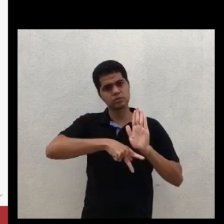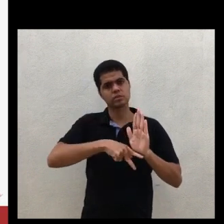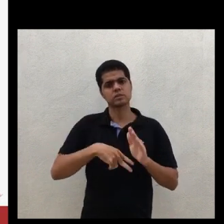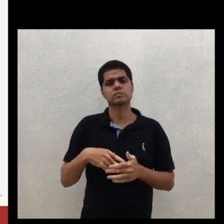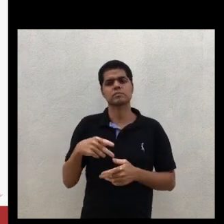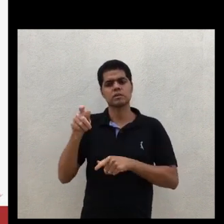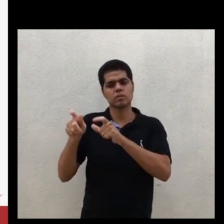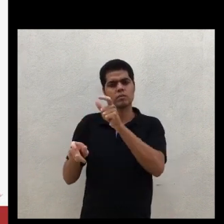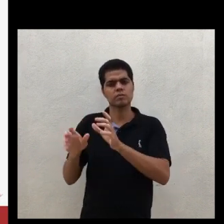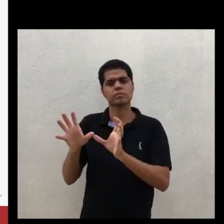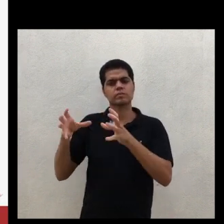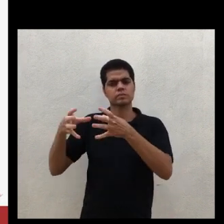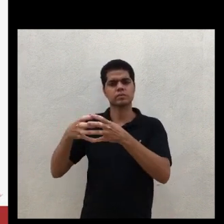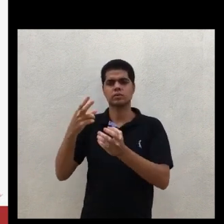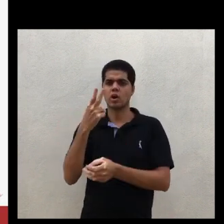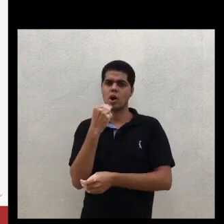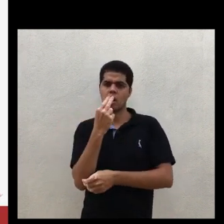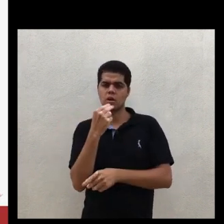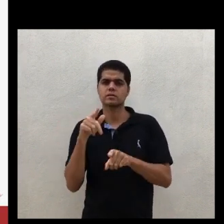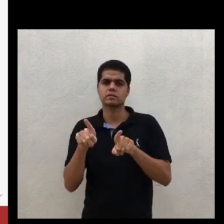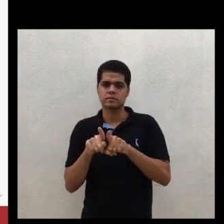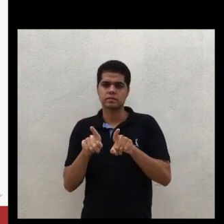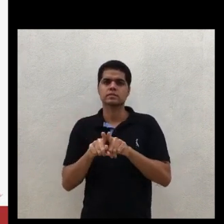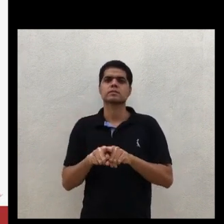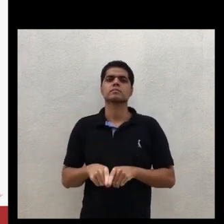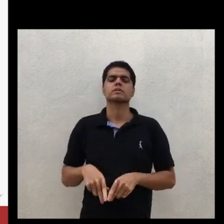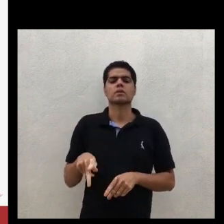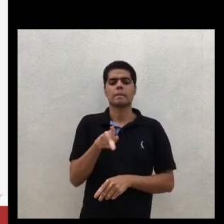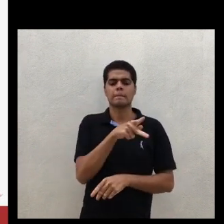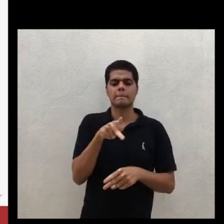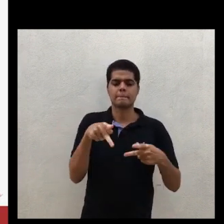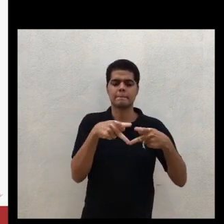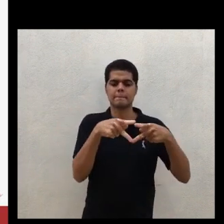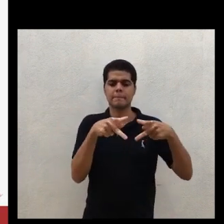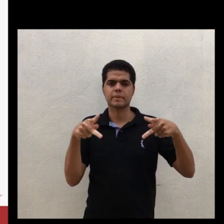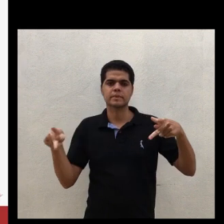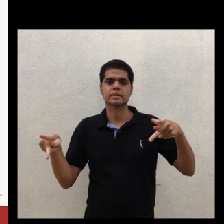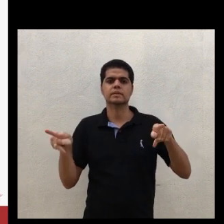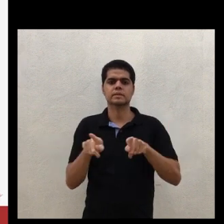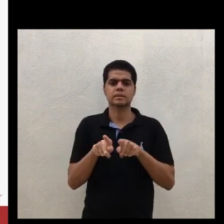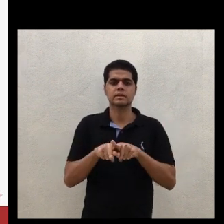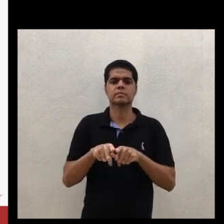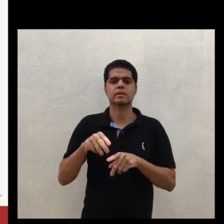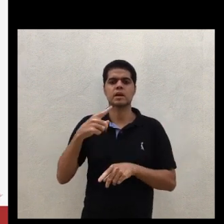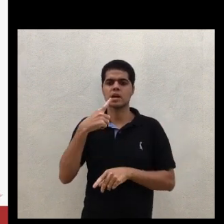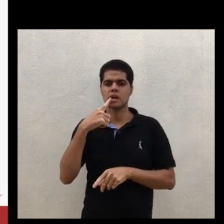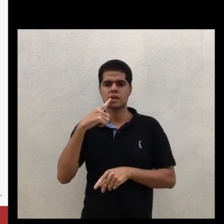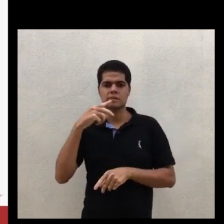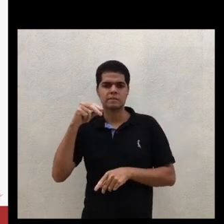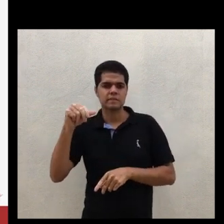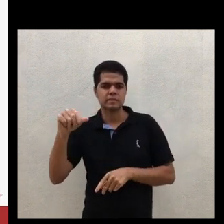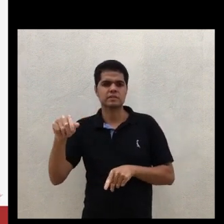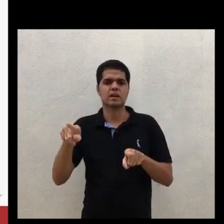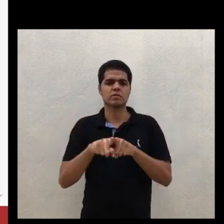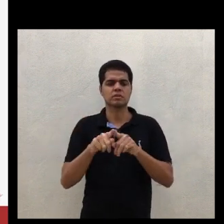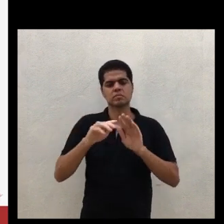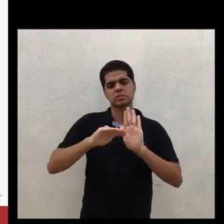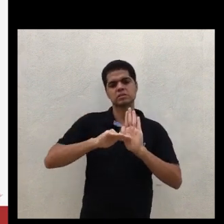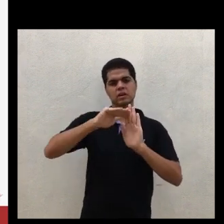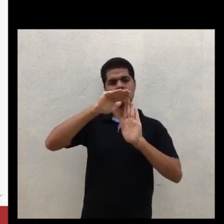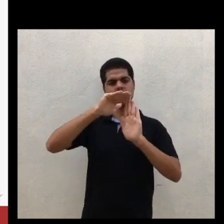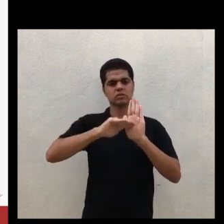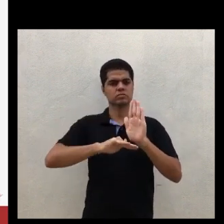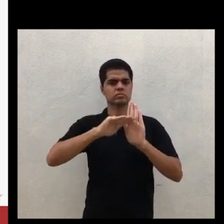gente faz um rótulo para o alimento, em que ele analisa teor de proteína, gordura, sódio, se está alto, baixo